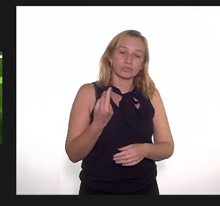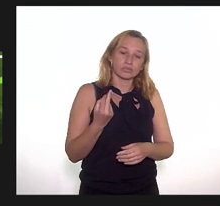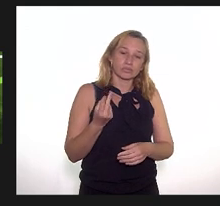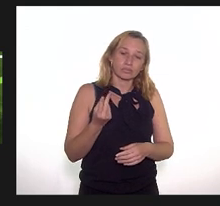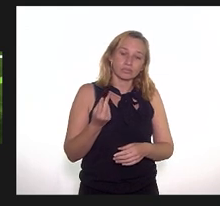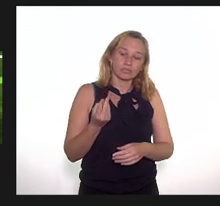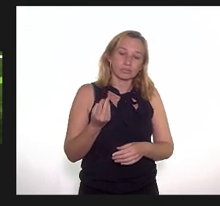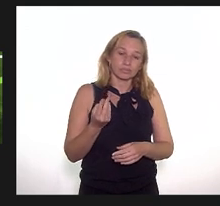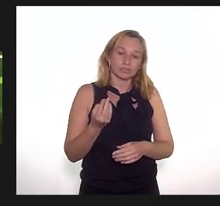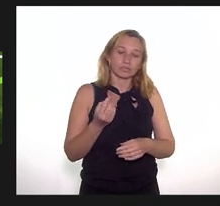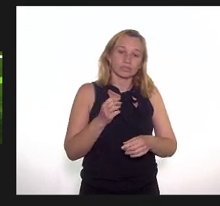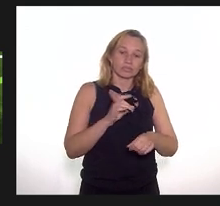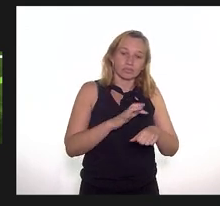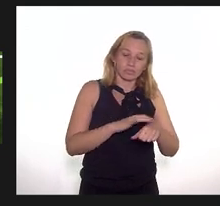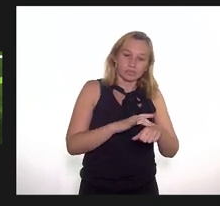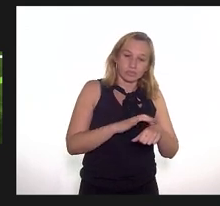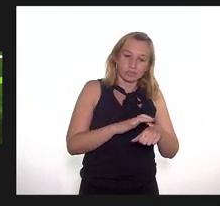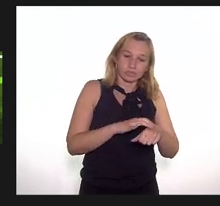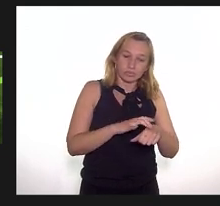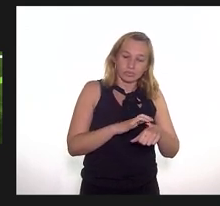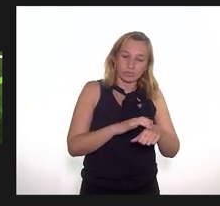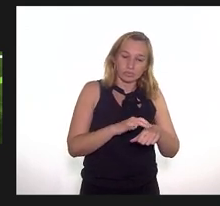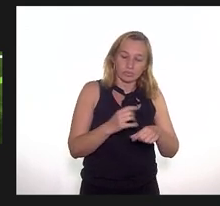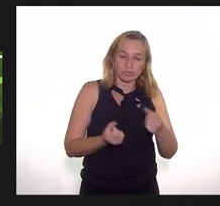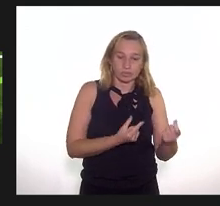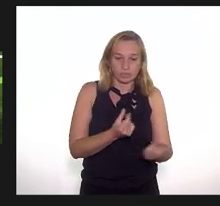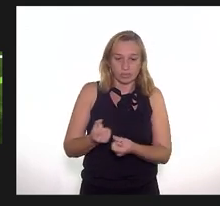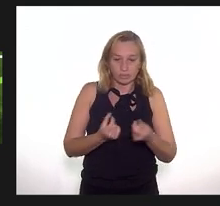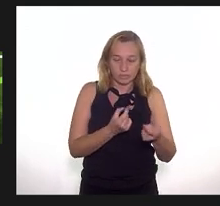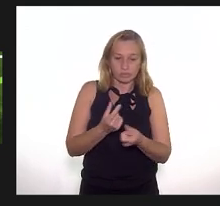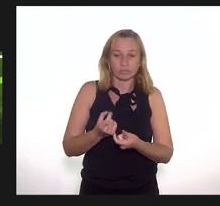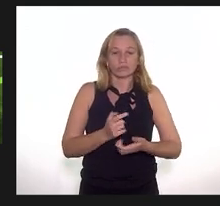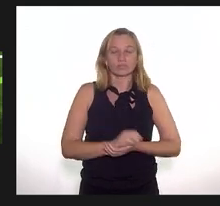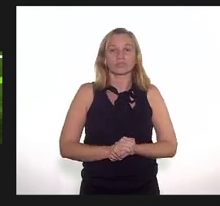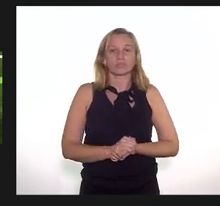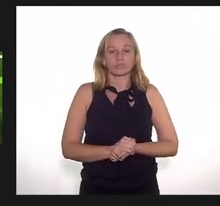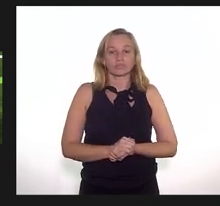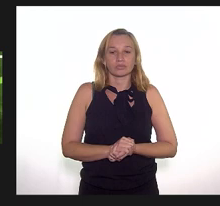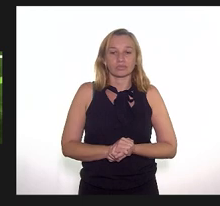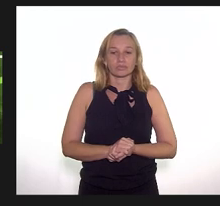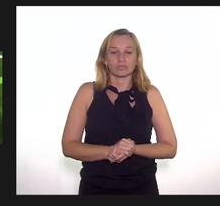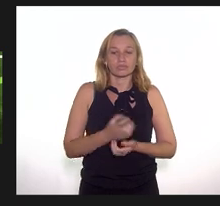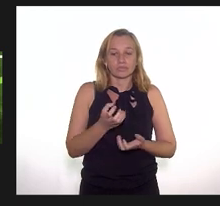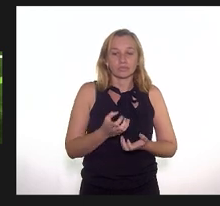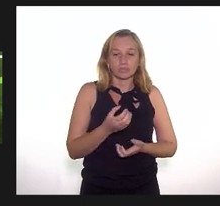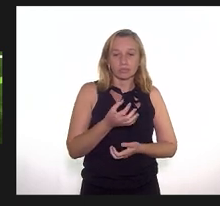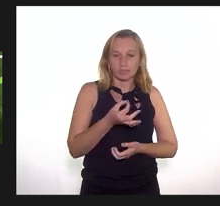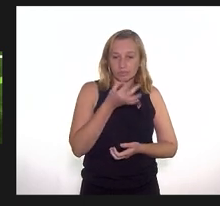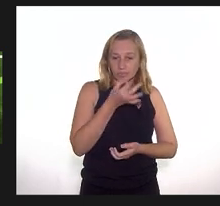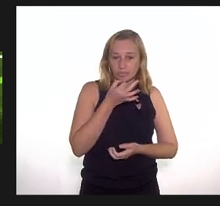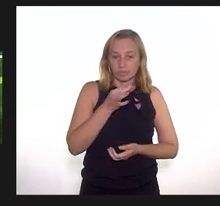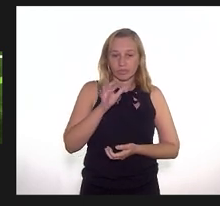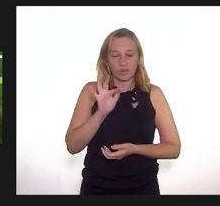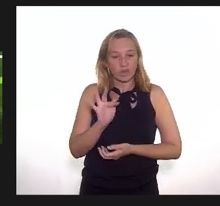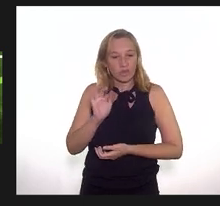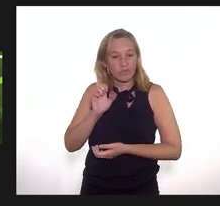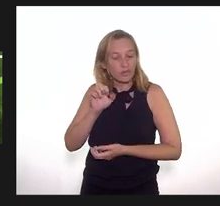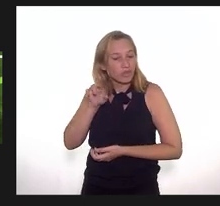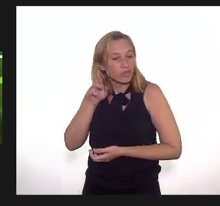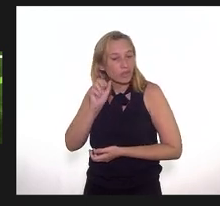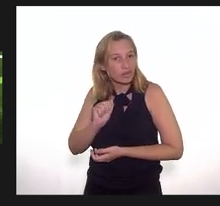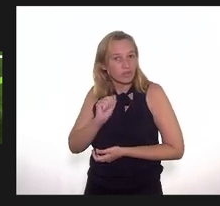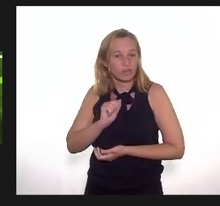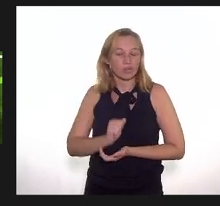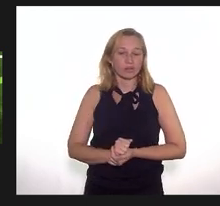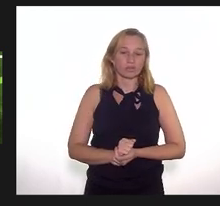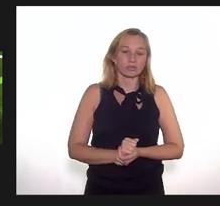dos portadores de doenças raras. Eu queria dar uma sugestão à Fernanda, né,